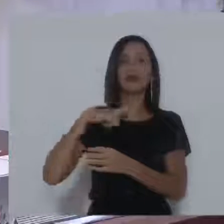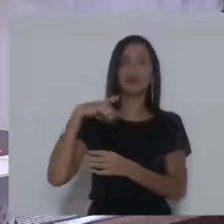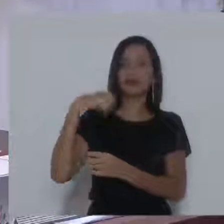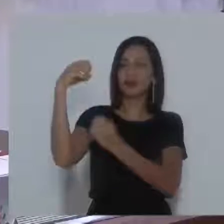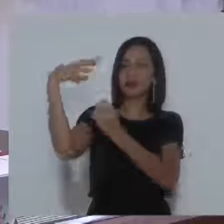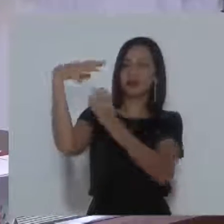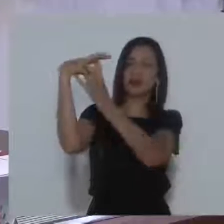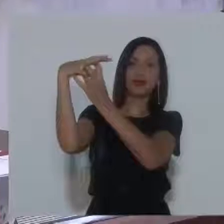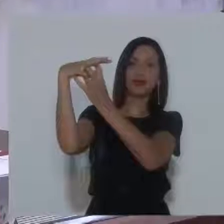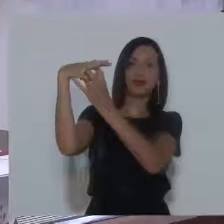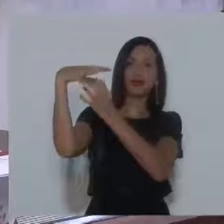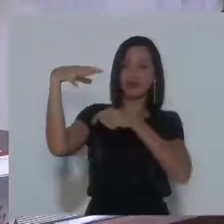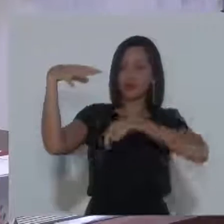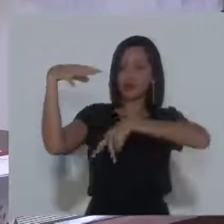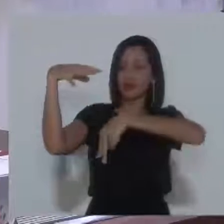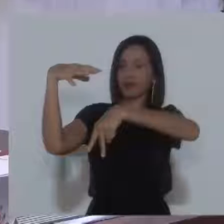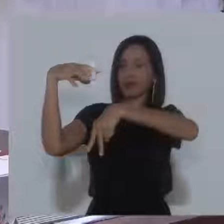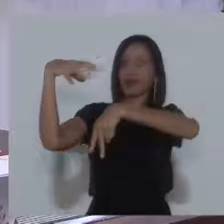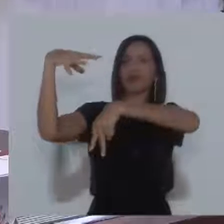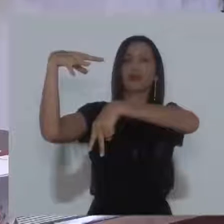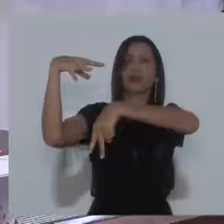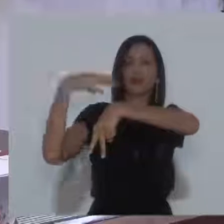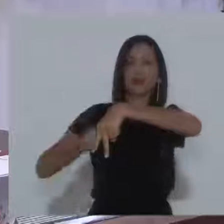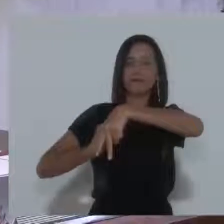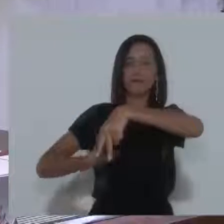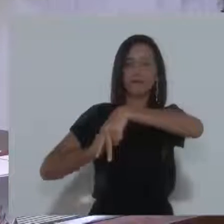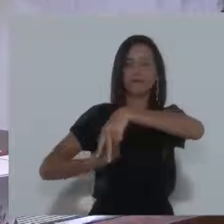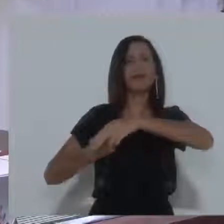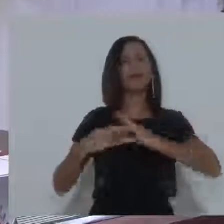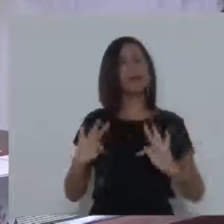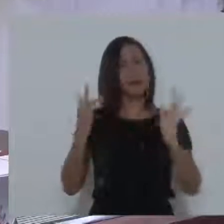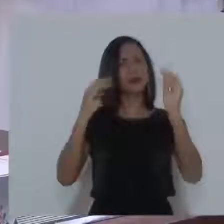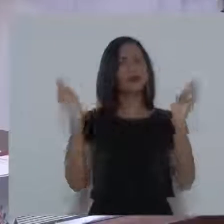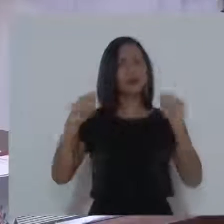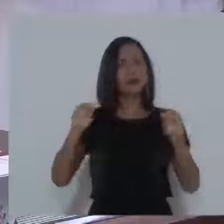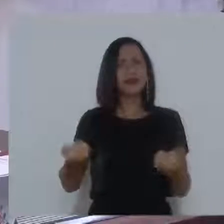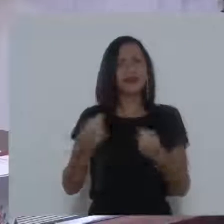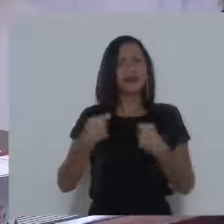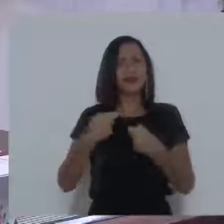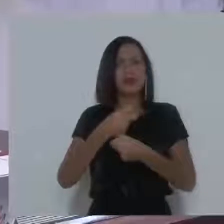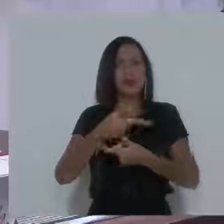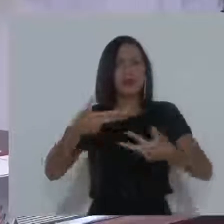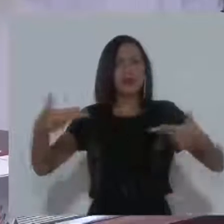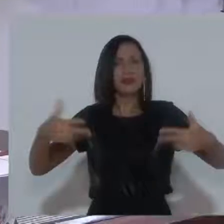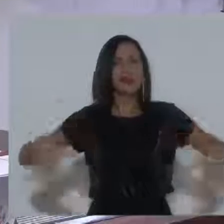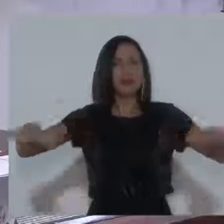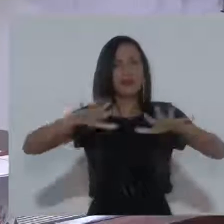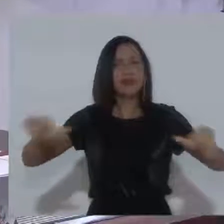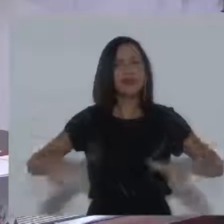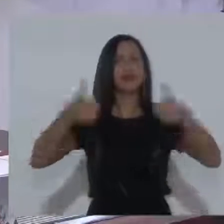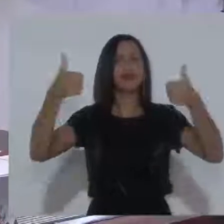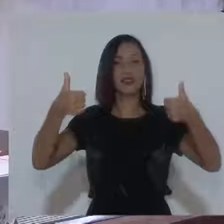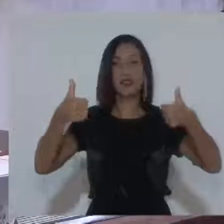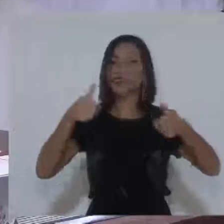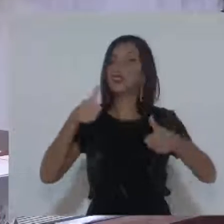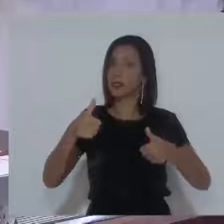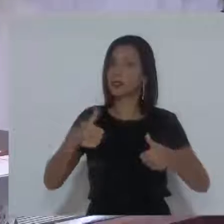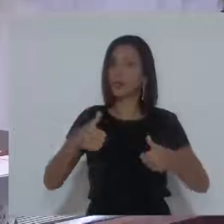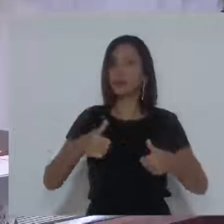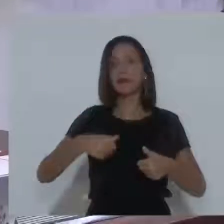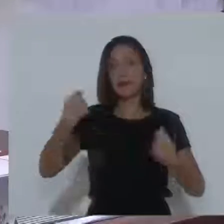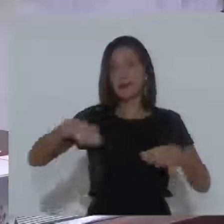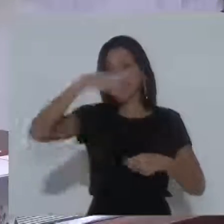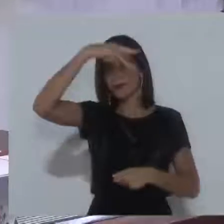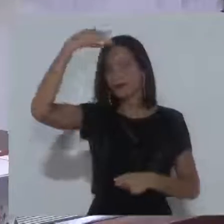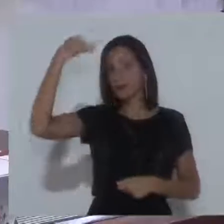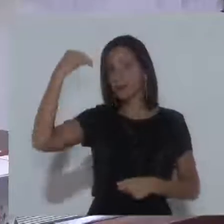pessoas passando embaixo, então tem N projetos aí que a tecnologia nos permite ter. E Vossa Excelência está certo, o poder público tem que estar atento aí para essa questão.